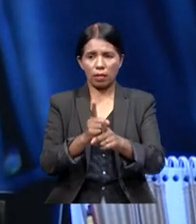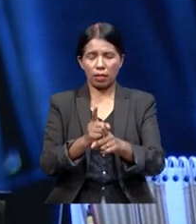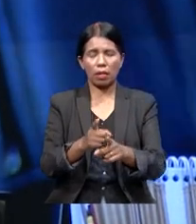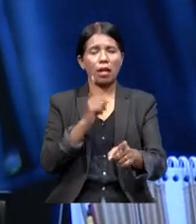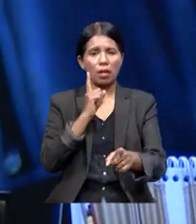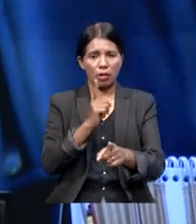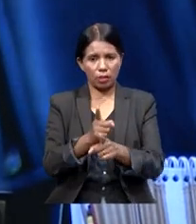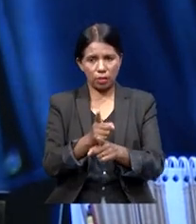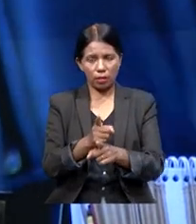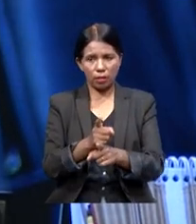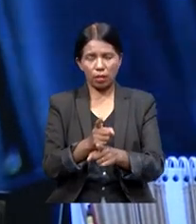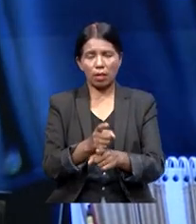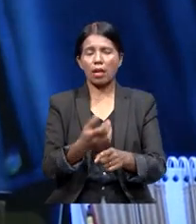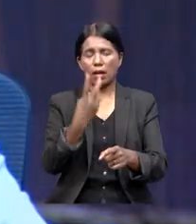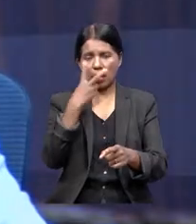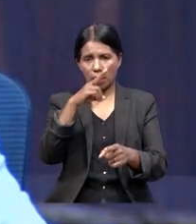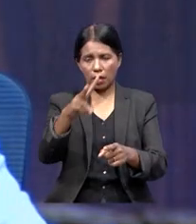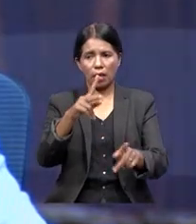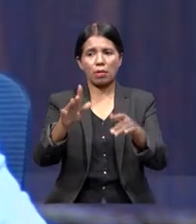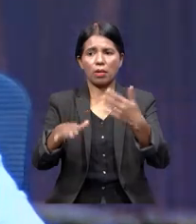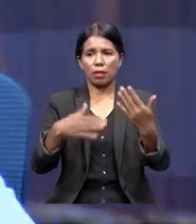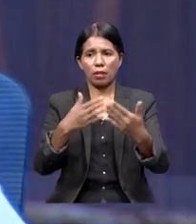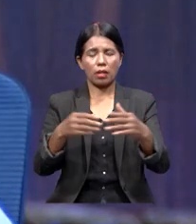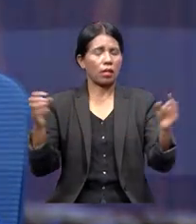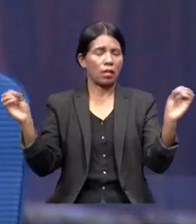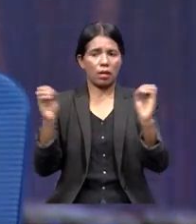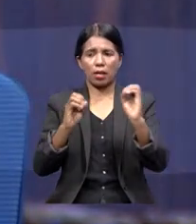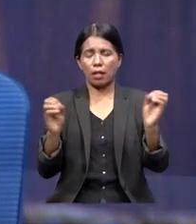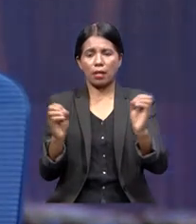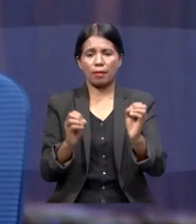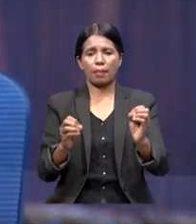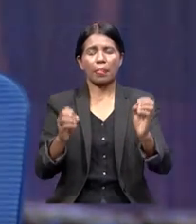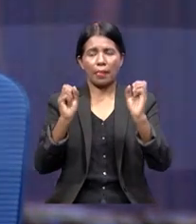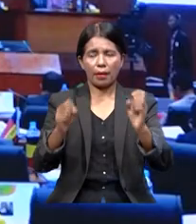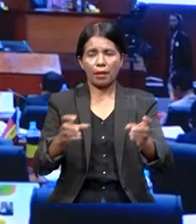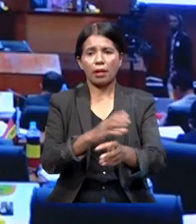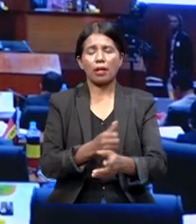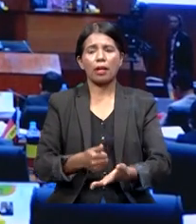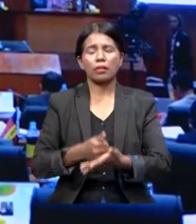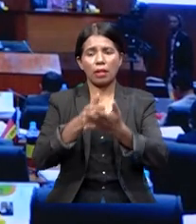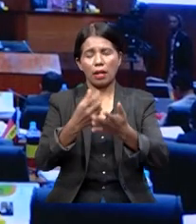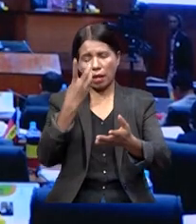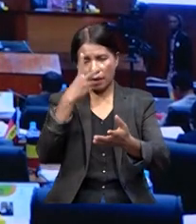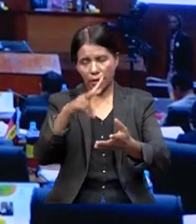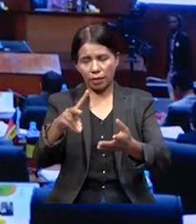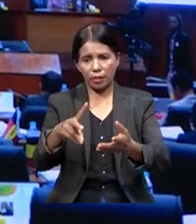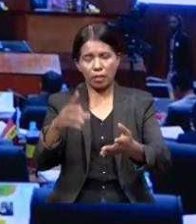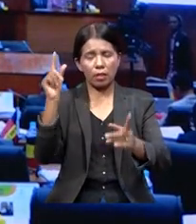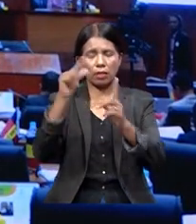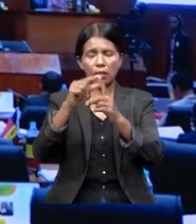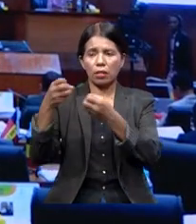magne, requerente sira la consegue defende sir ni argumento ne besir tau na ba no